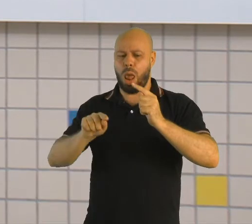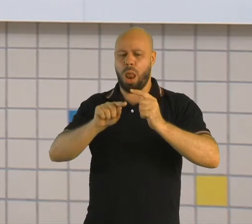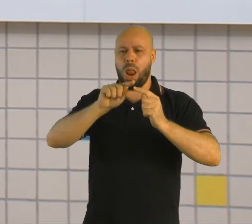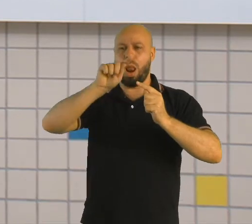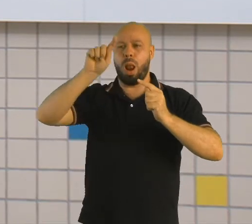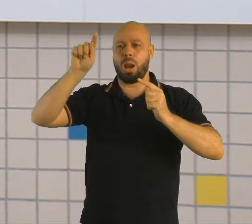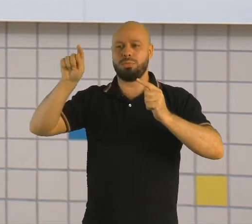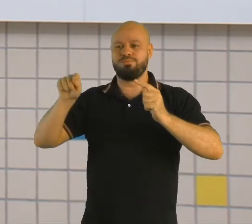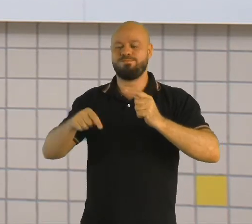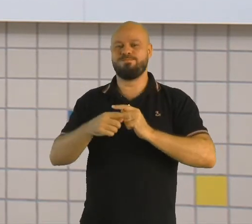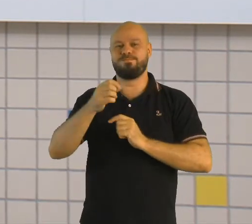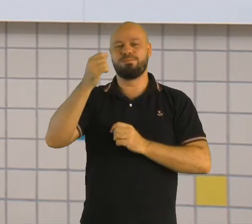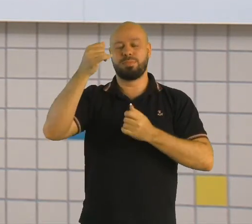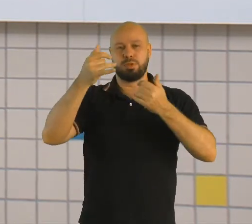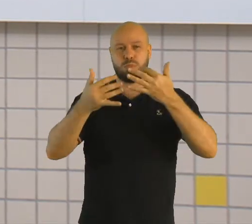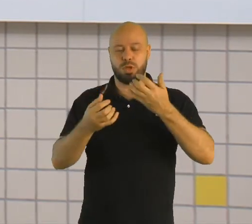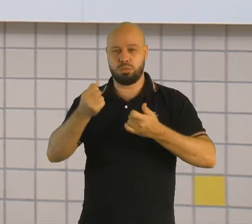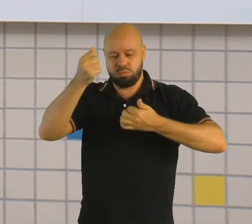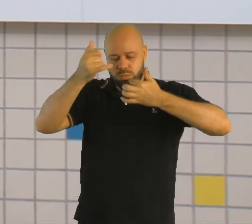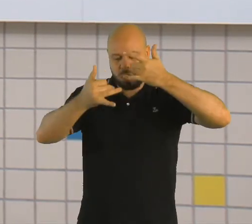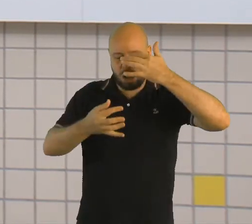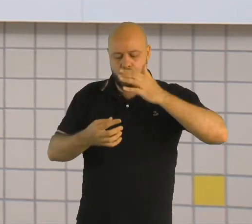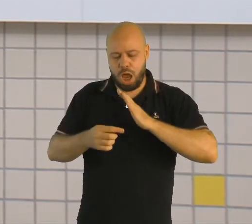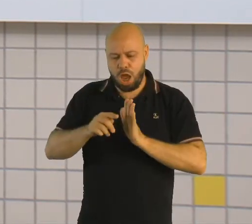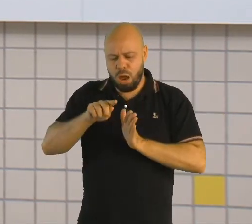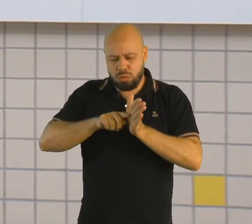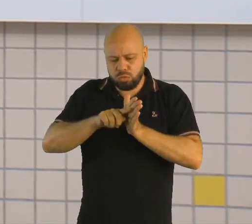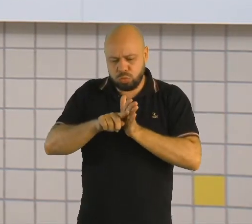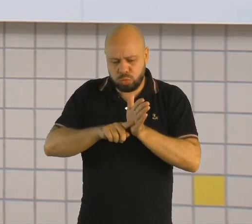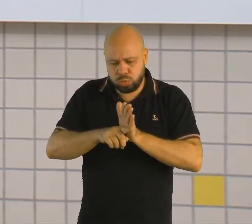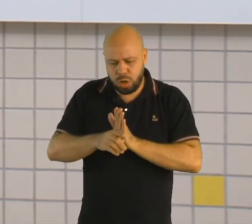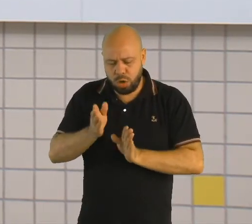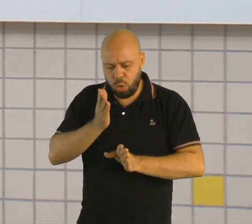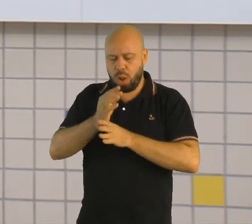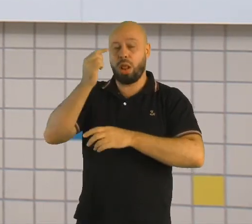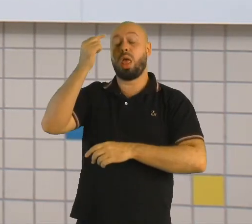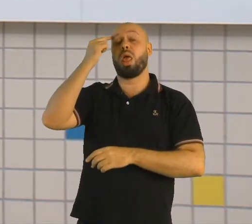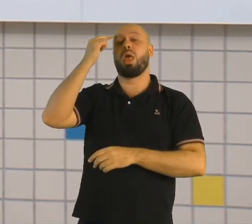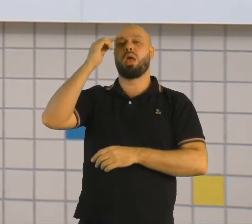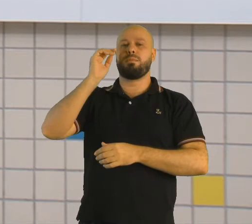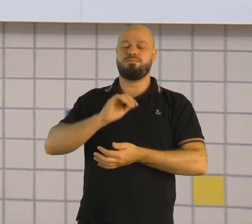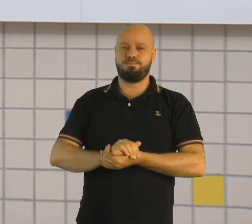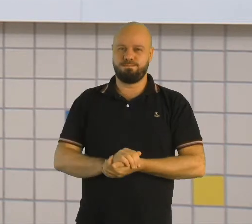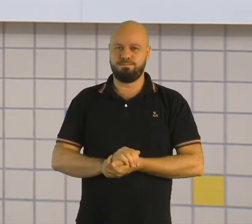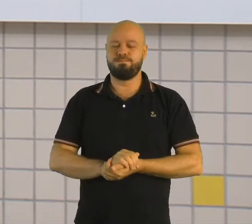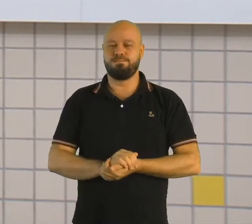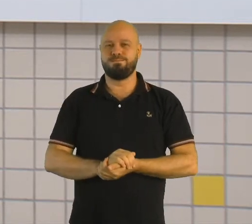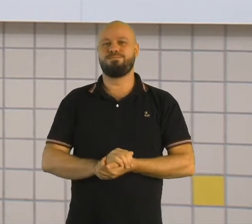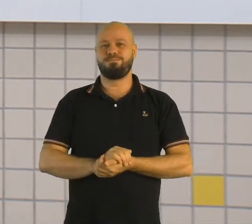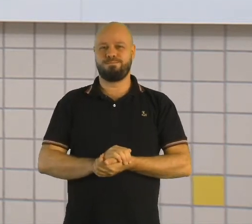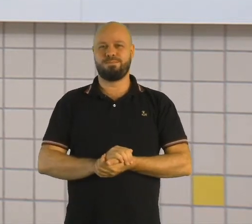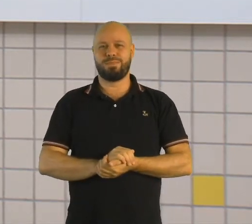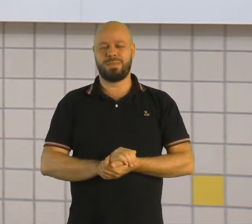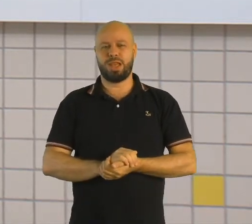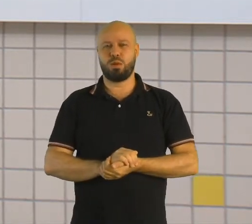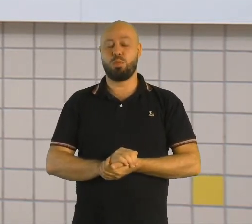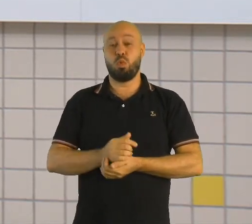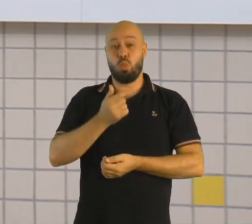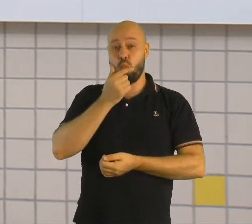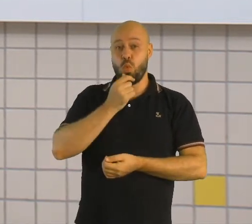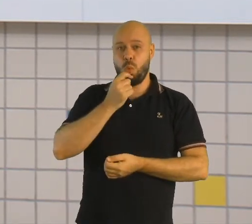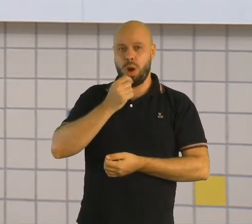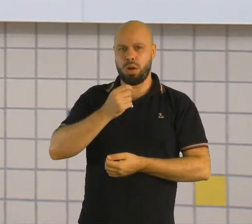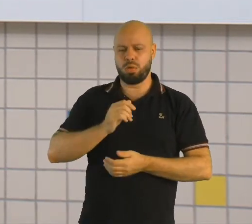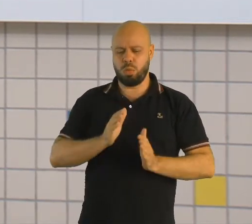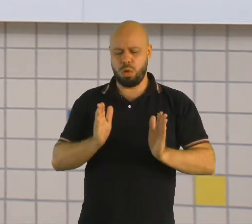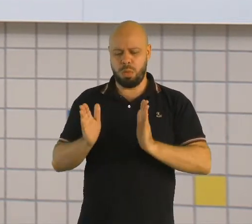estado gasoso, e depois ela vai condensar e depois ela vai precipitar mais uma vez. Ou seja, o homem do Renascimento, né,